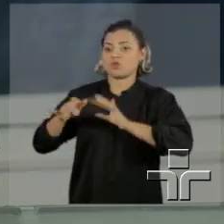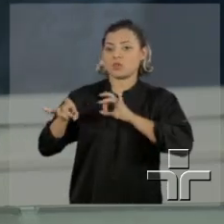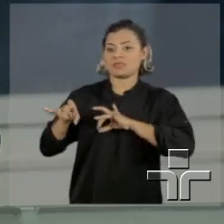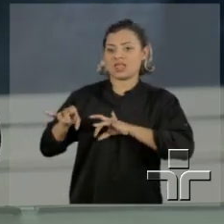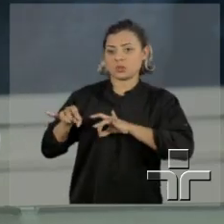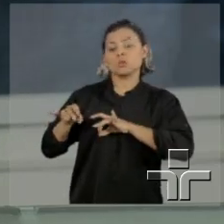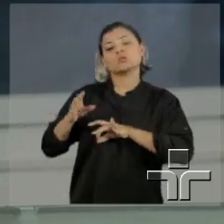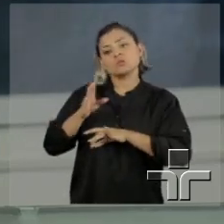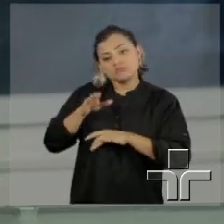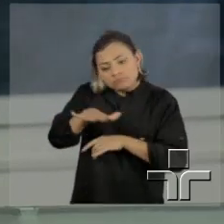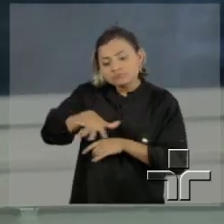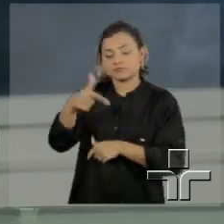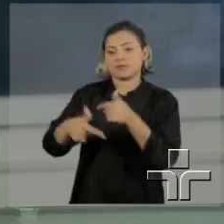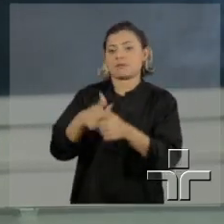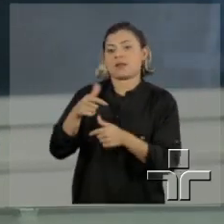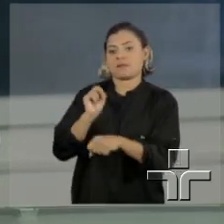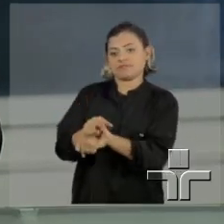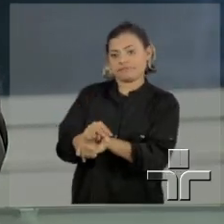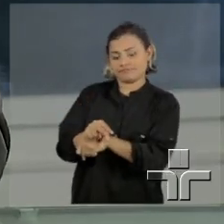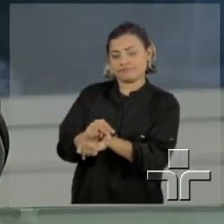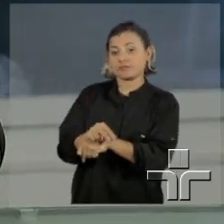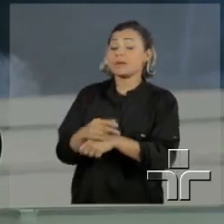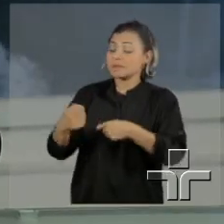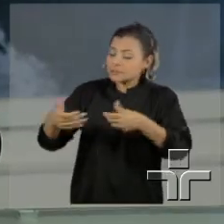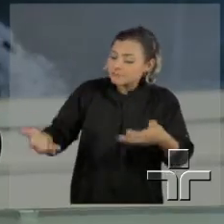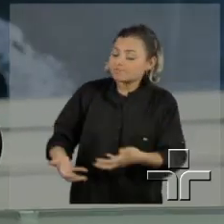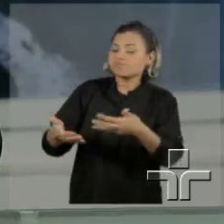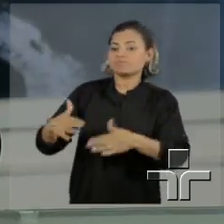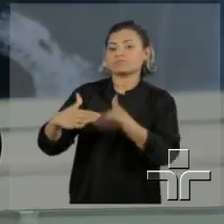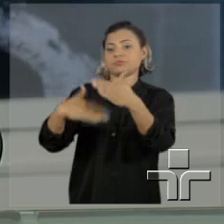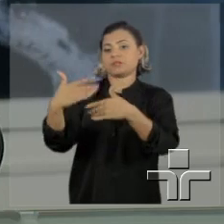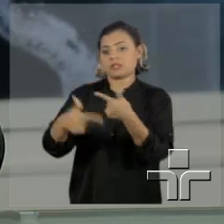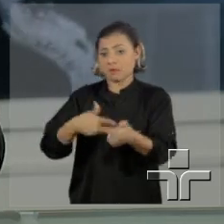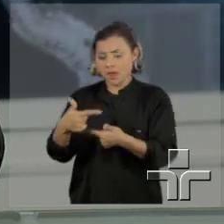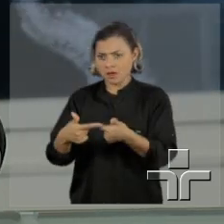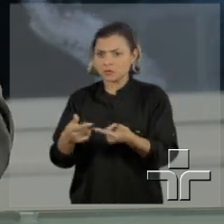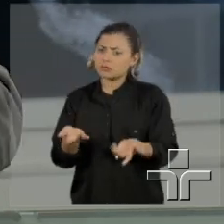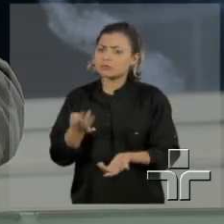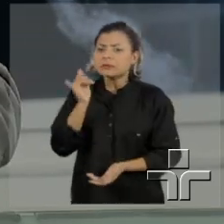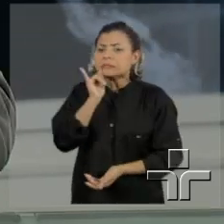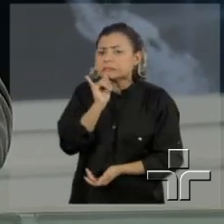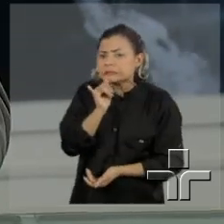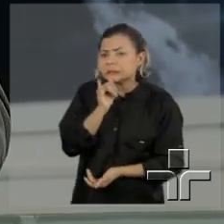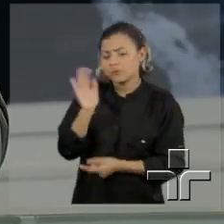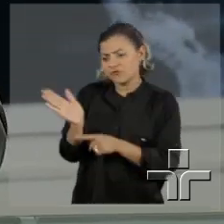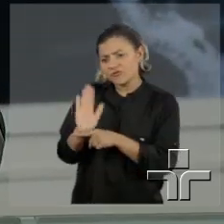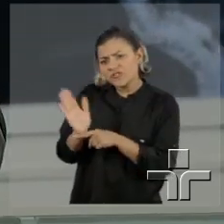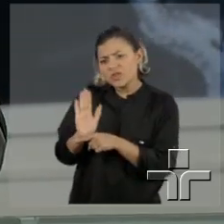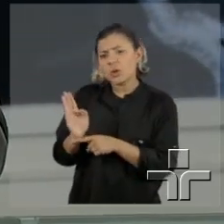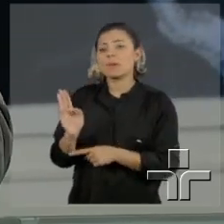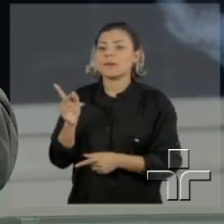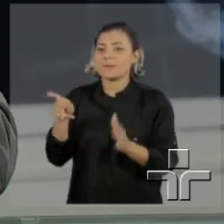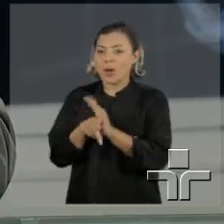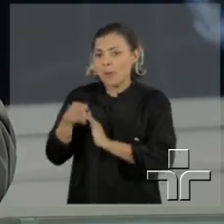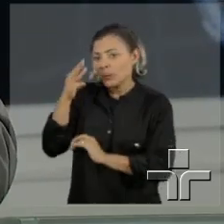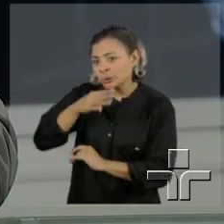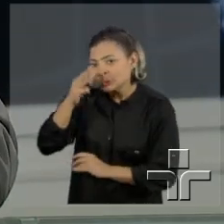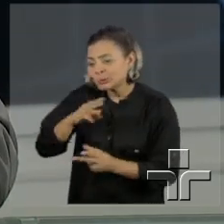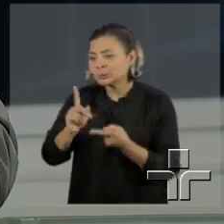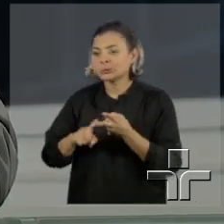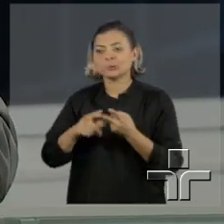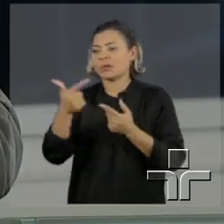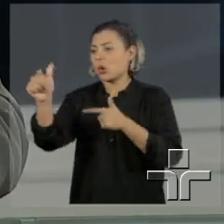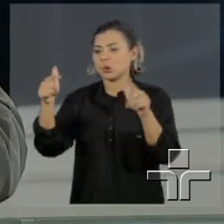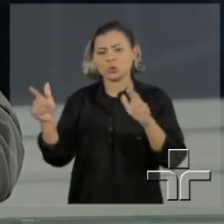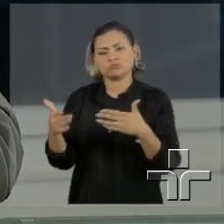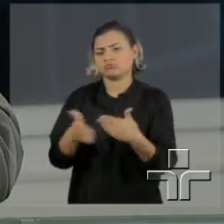é? Porque ela tem um importante papel de fomento, porque veja só, seja a Bruna Surfistinha ou qualquer filme, nós estamos falando de uma coisa chamada economia